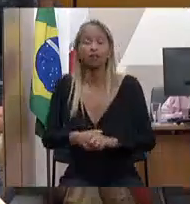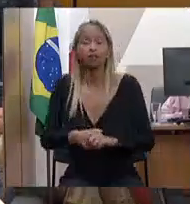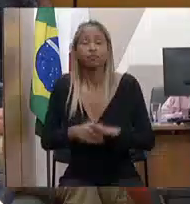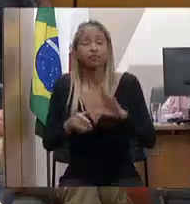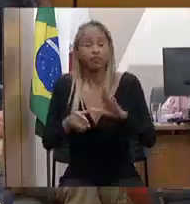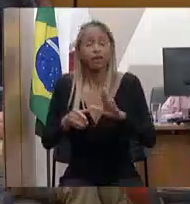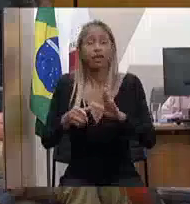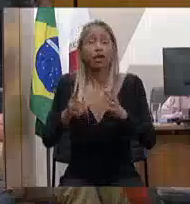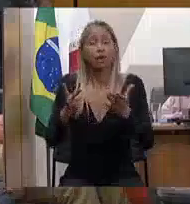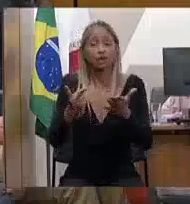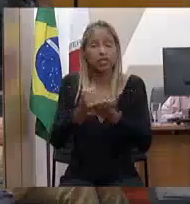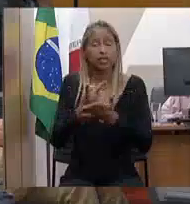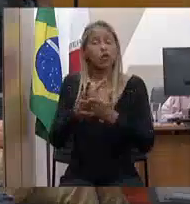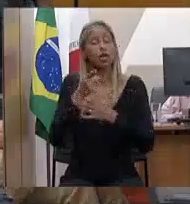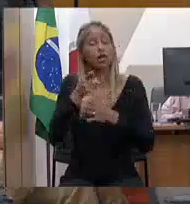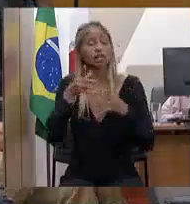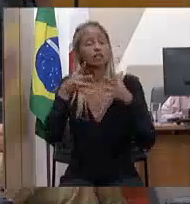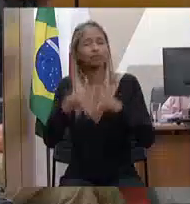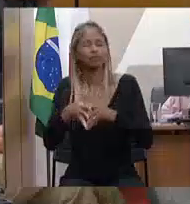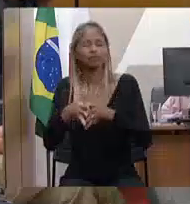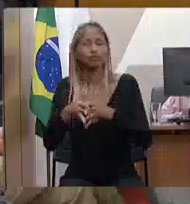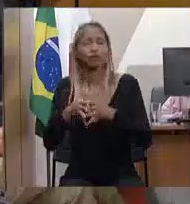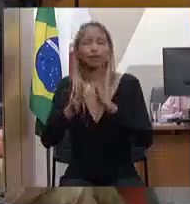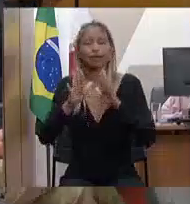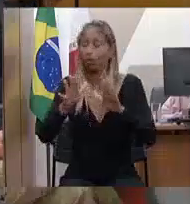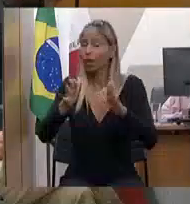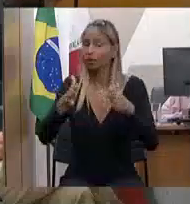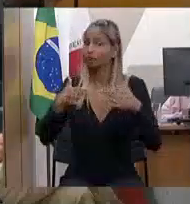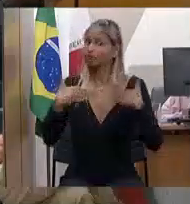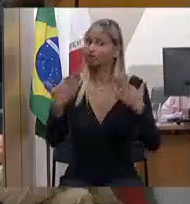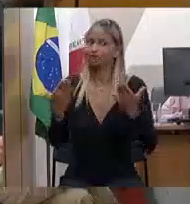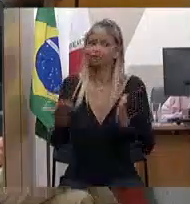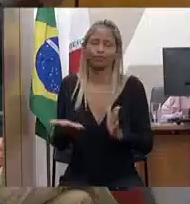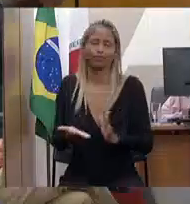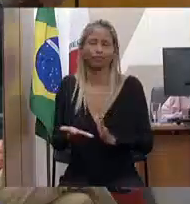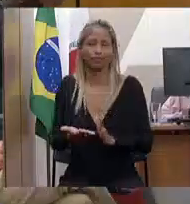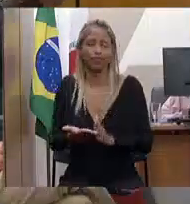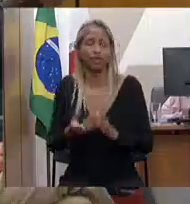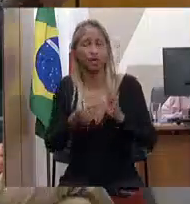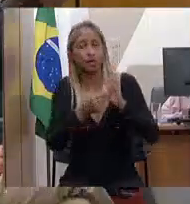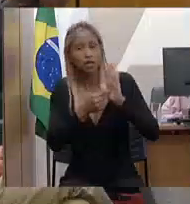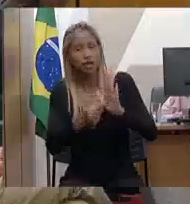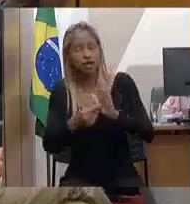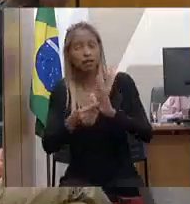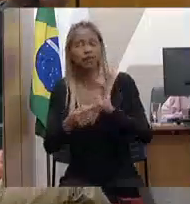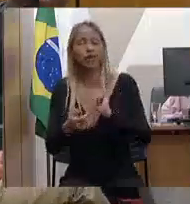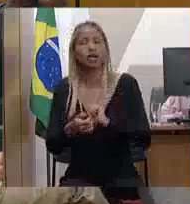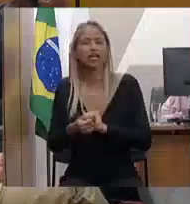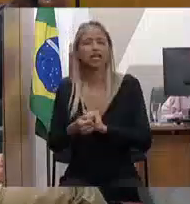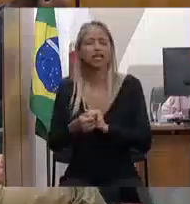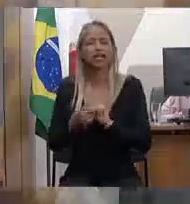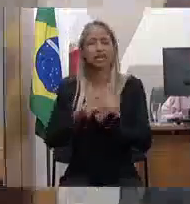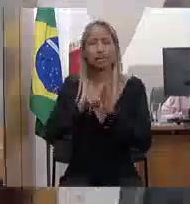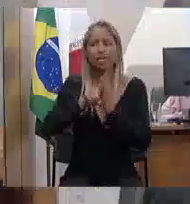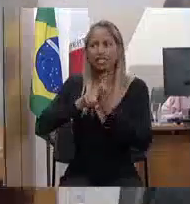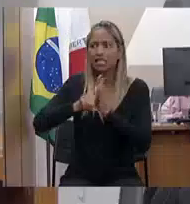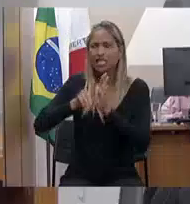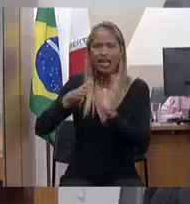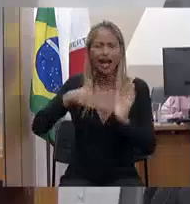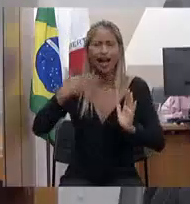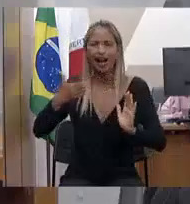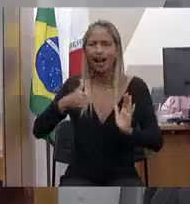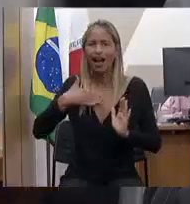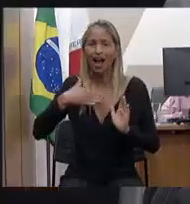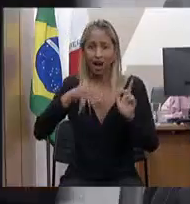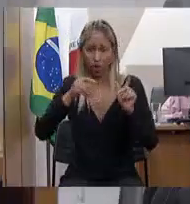estruturais de conflito Então não é de se estranhar que apareçam dados assustadores como